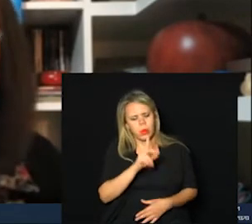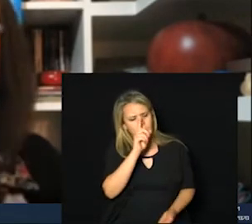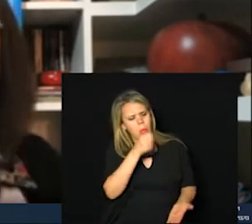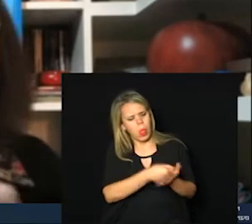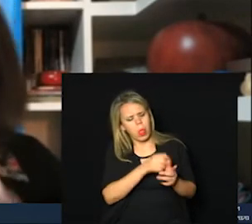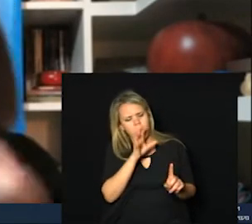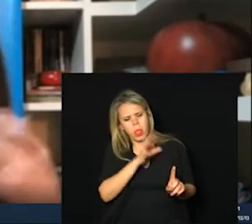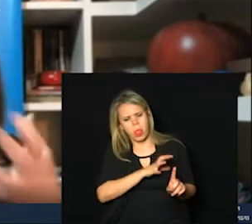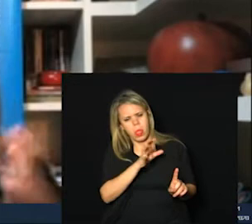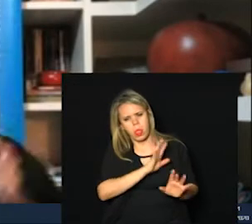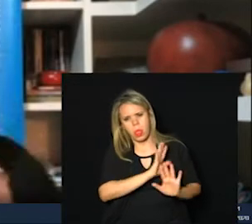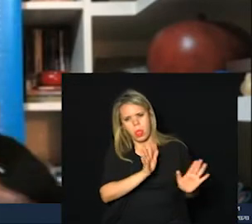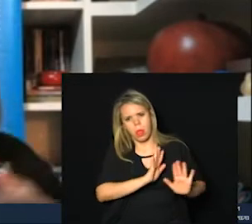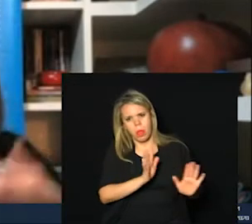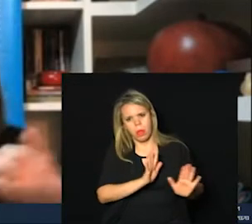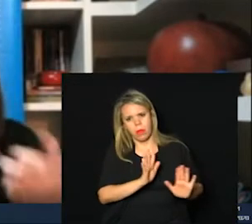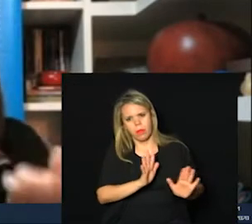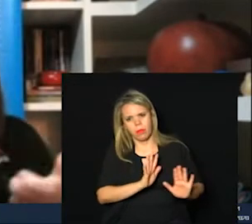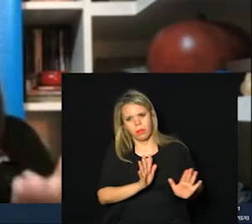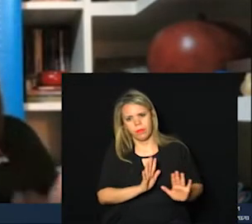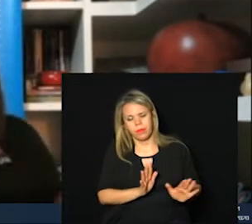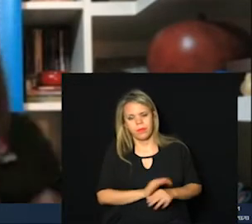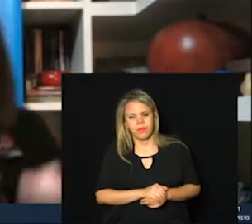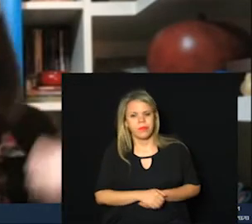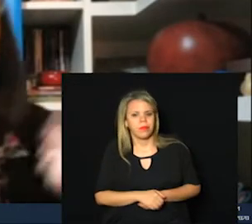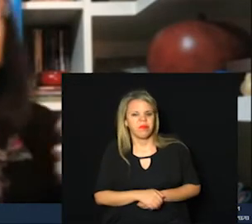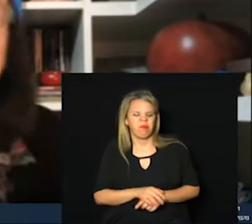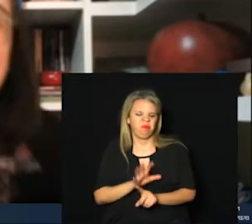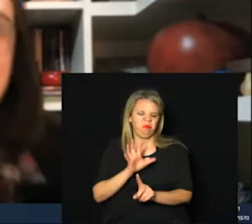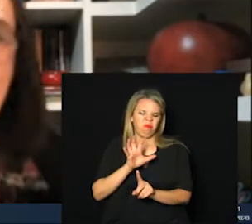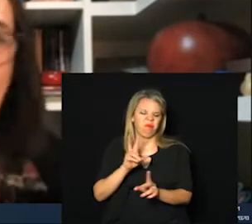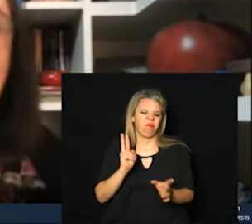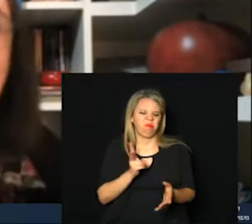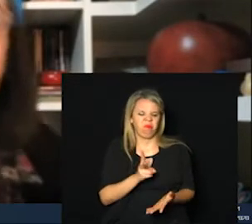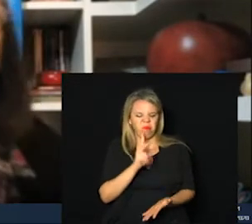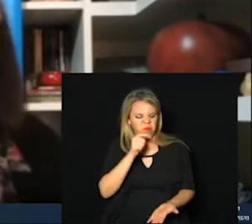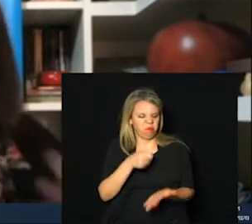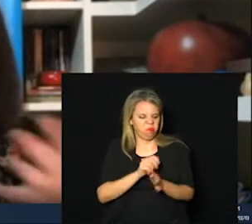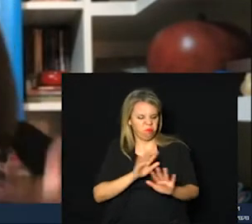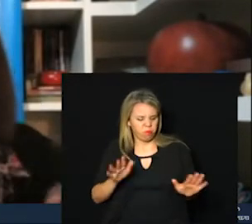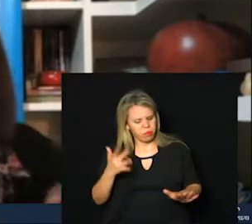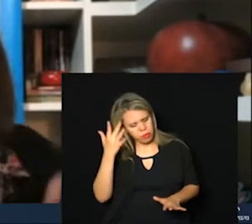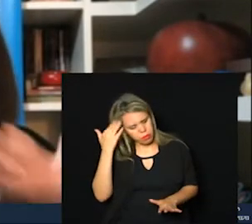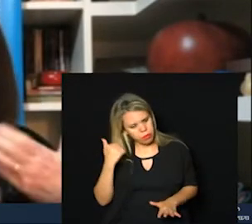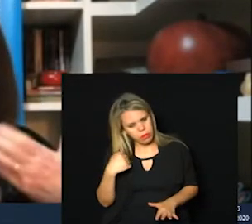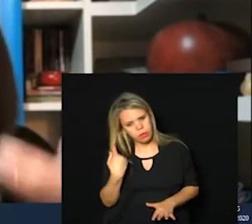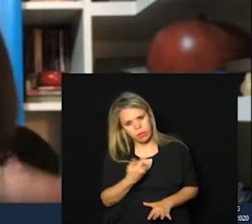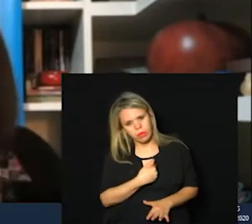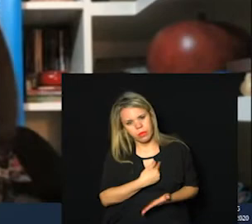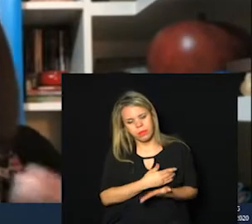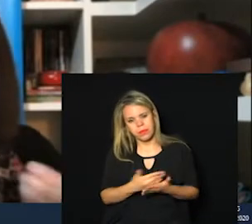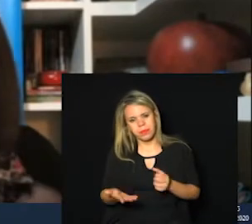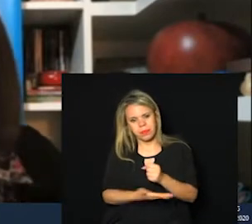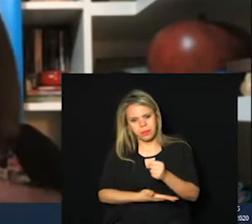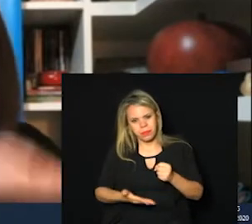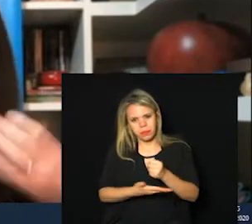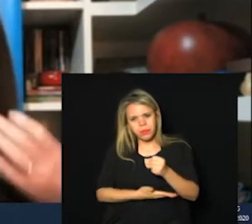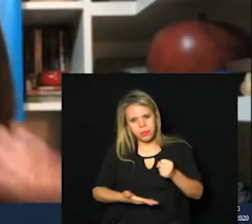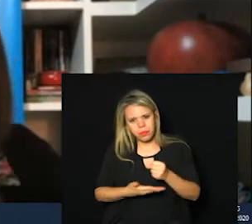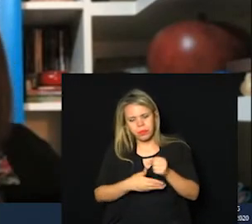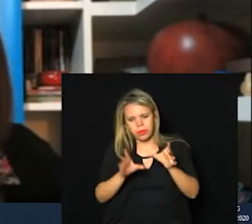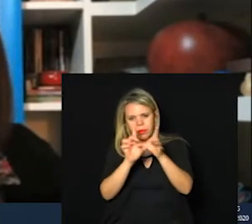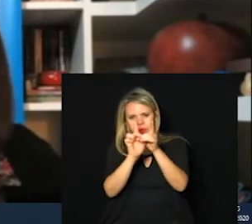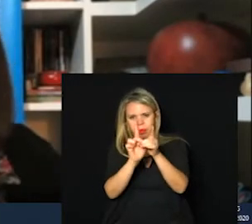sobre o outro, não usar a imposição, porque nós sabemos que o princípio básico da